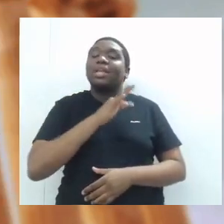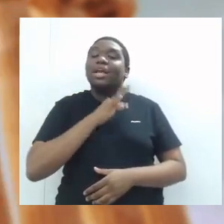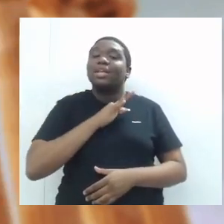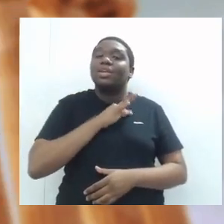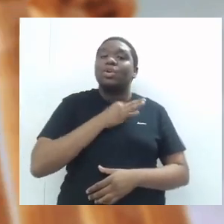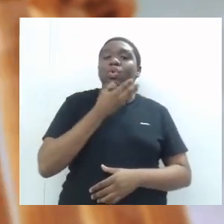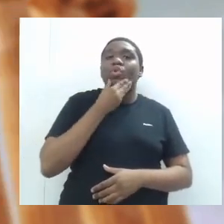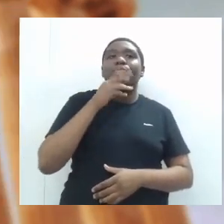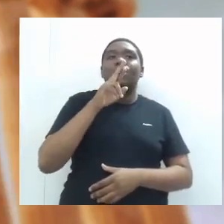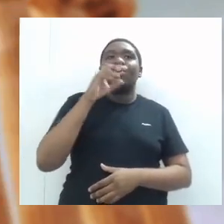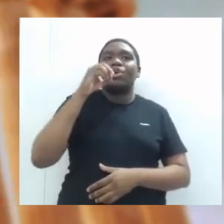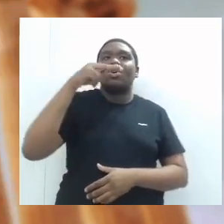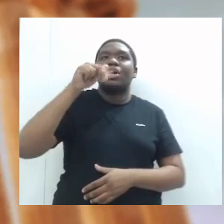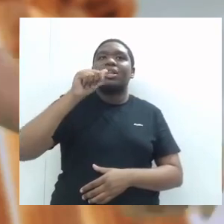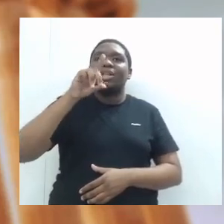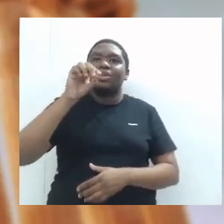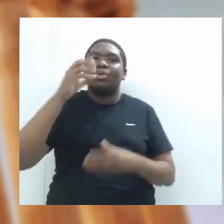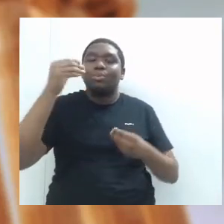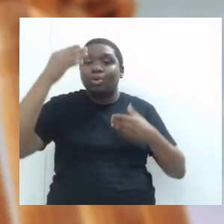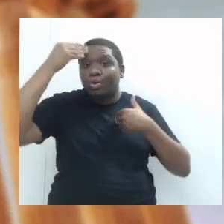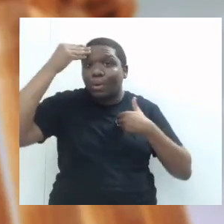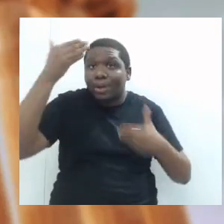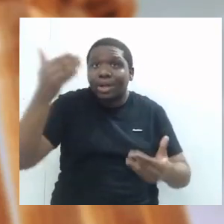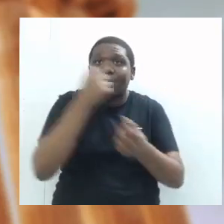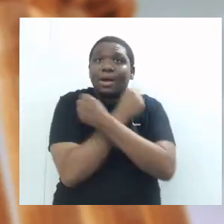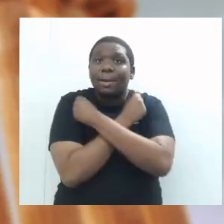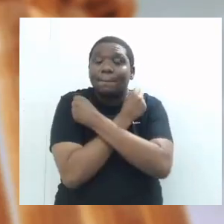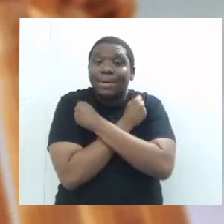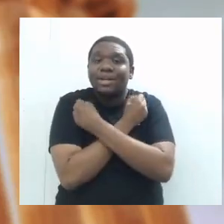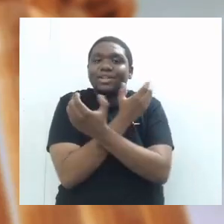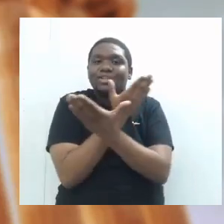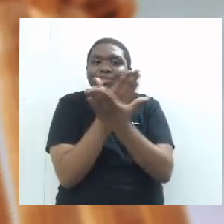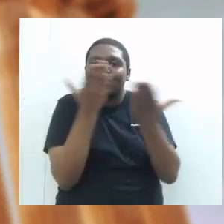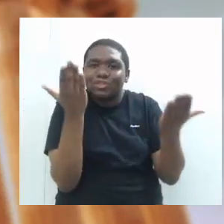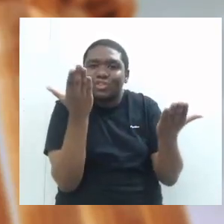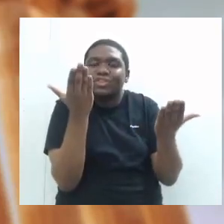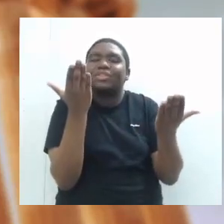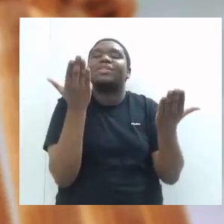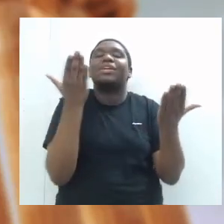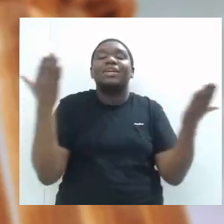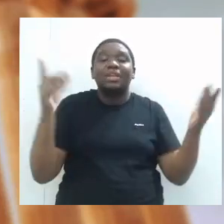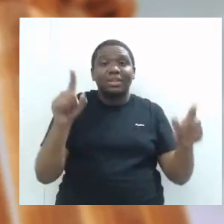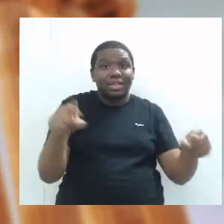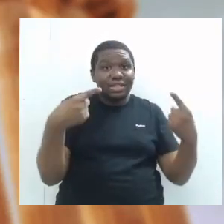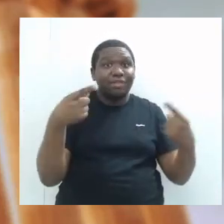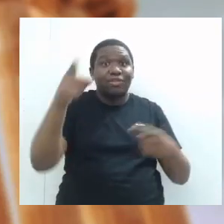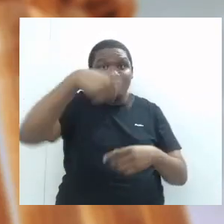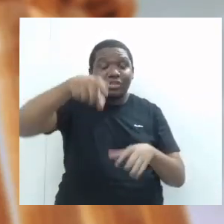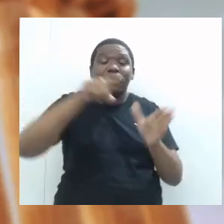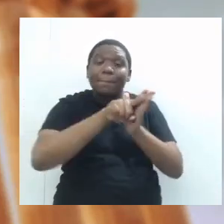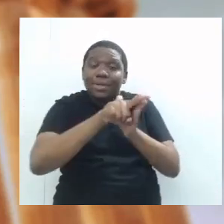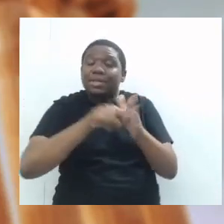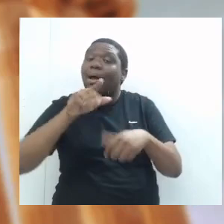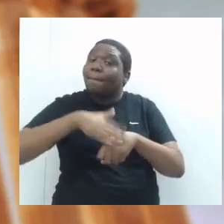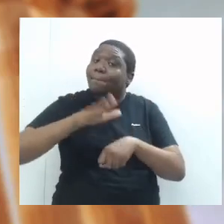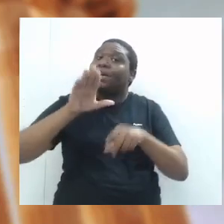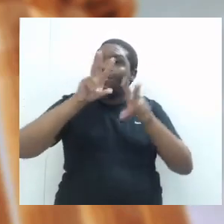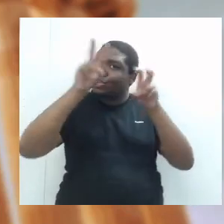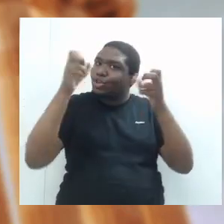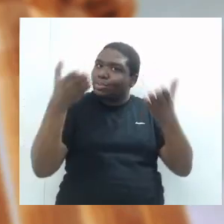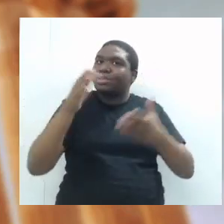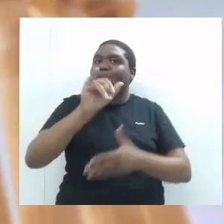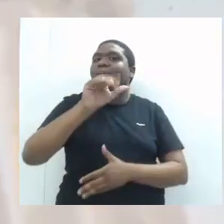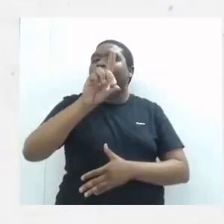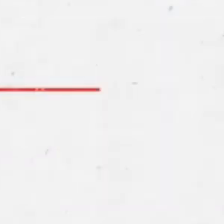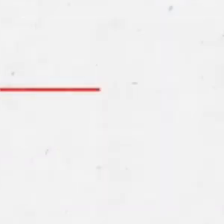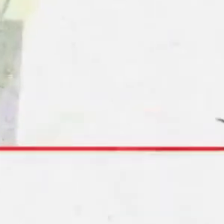amigo Ronaldo. Muito obrigado. Então, um forte abraço a todos vocês. E o desafio é pesquisar mais um pouco sobre o idealismo.